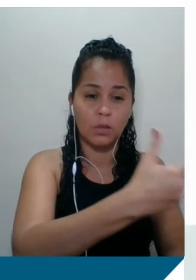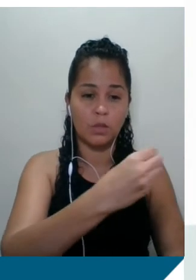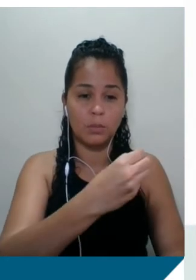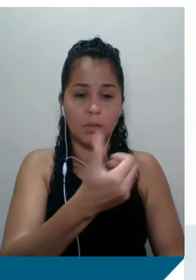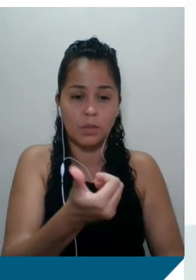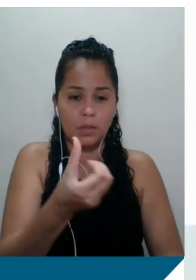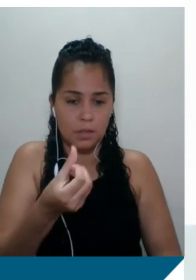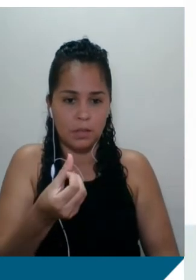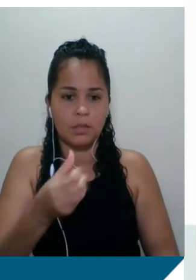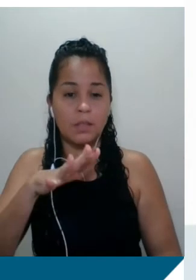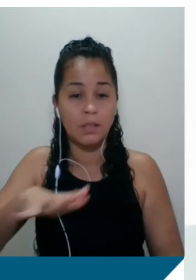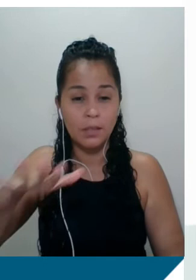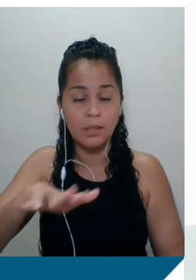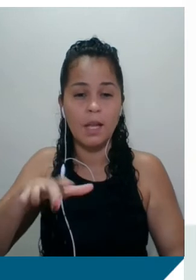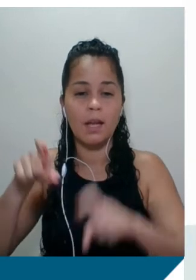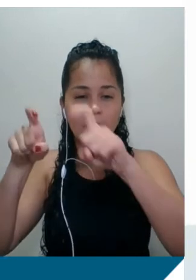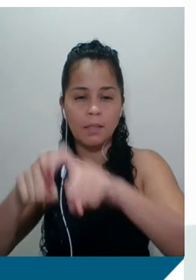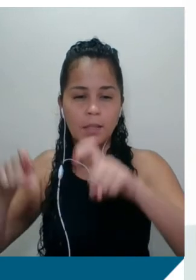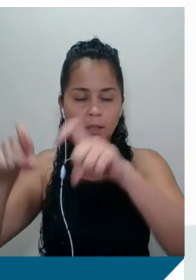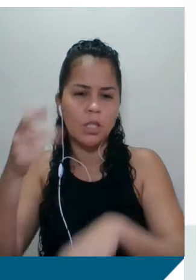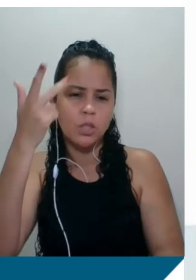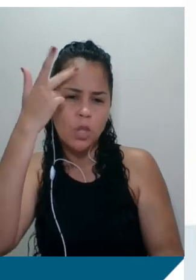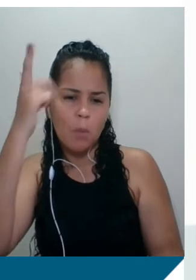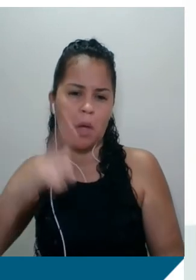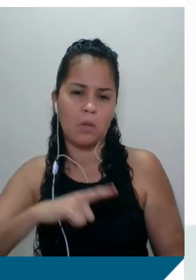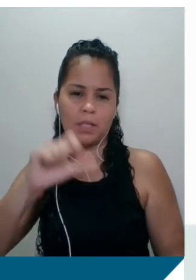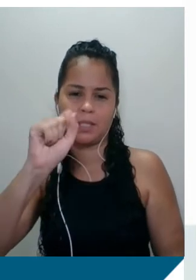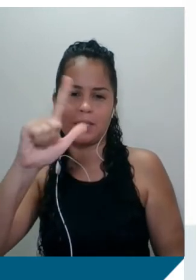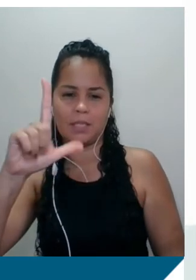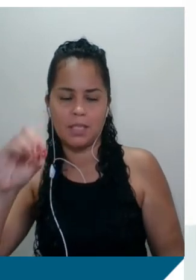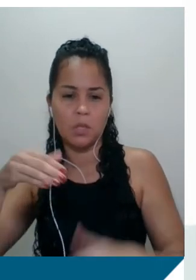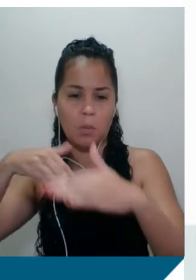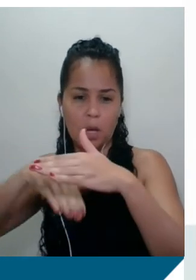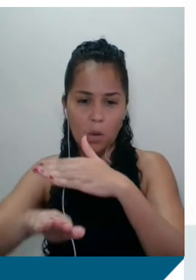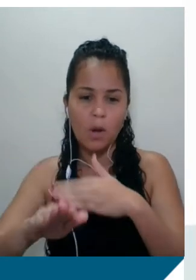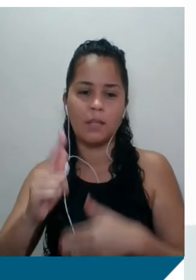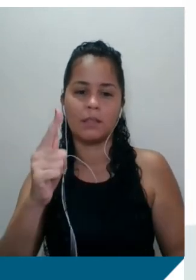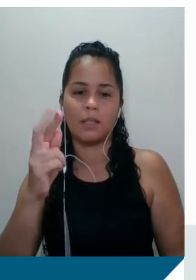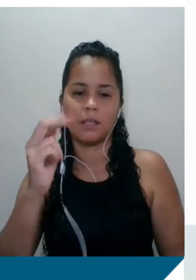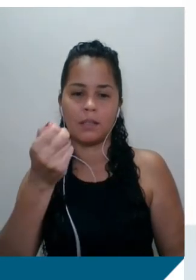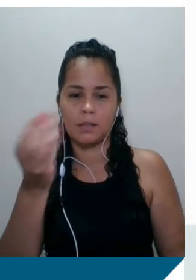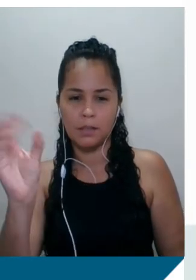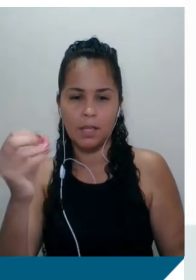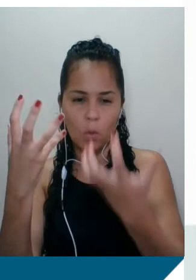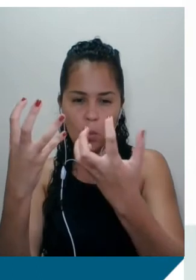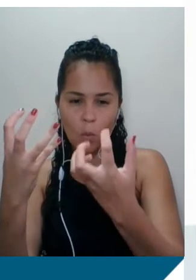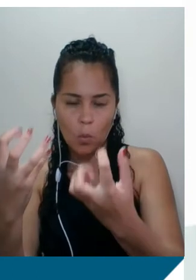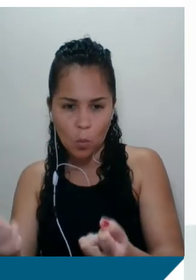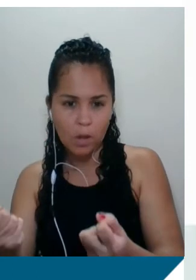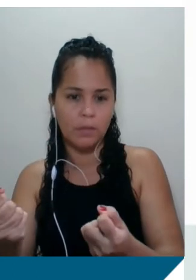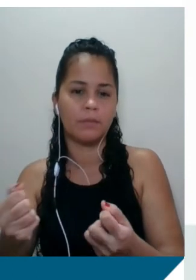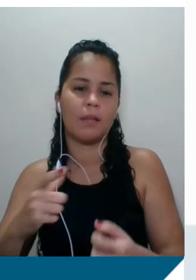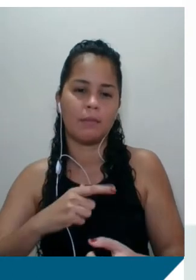Essa é uma questão do Enem de 2016. E ela diz: em regiões agrícolas, é comum a presença de silos